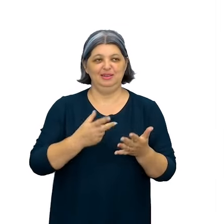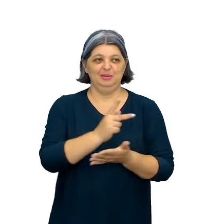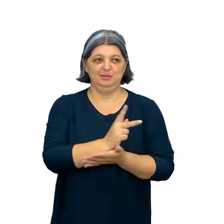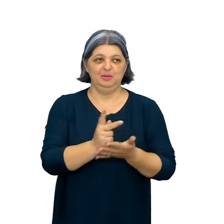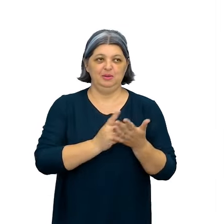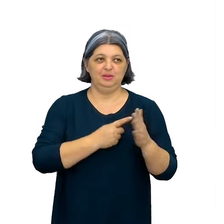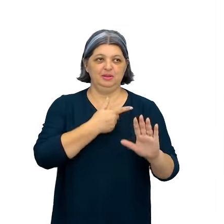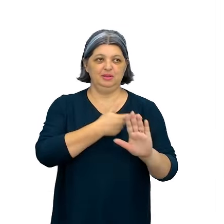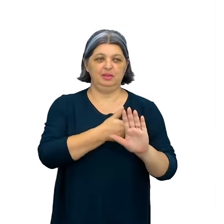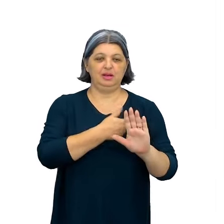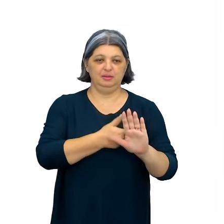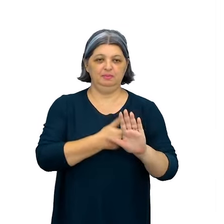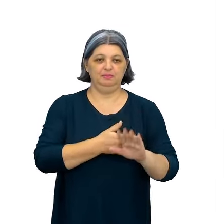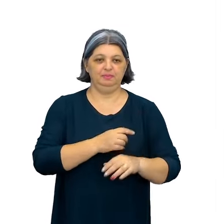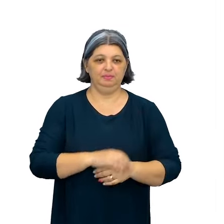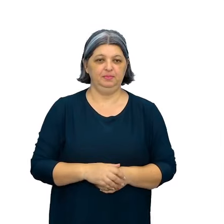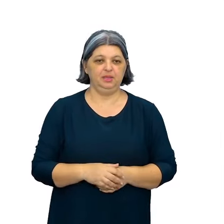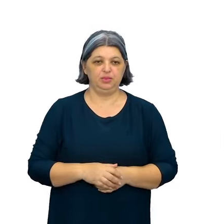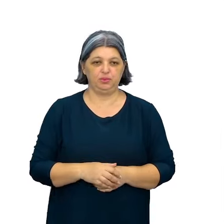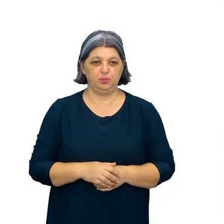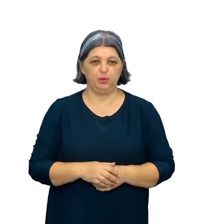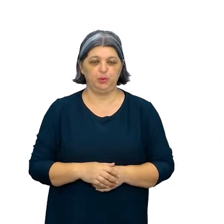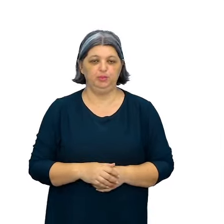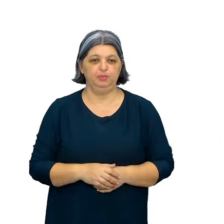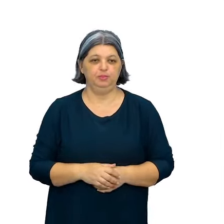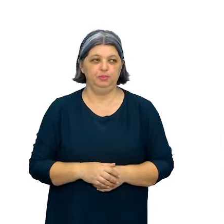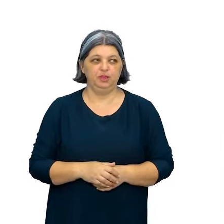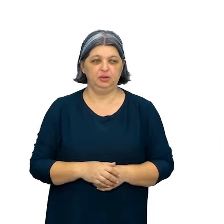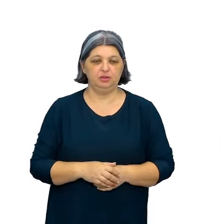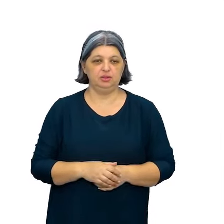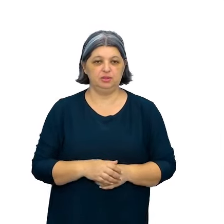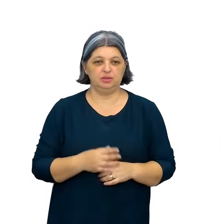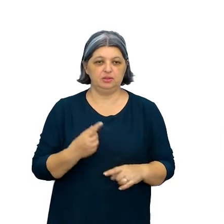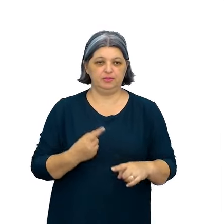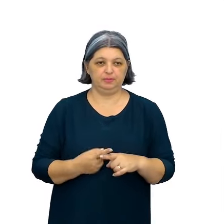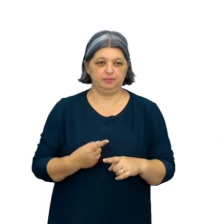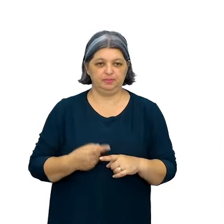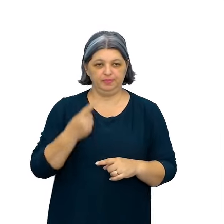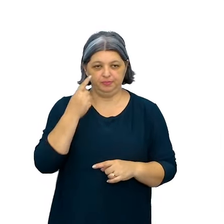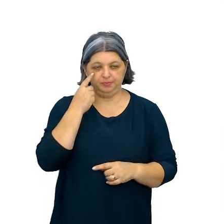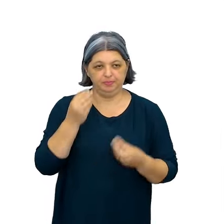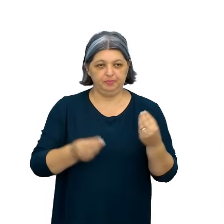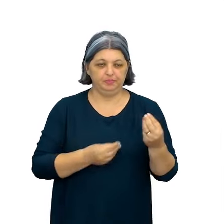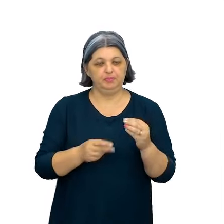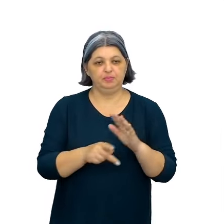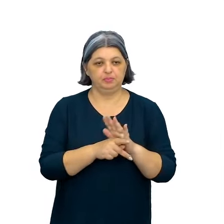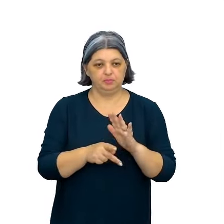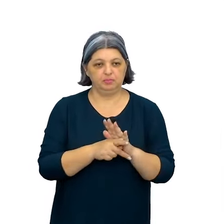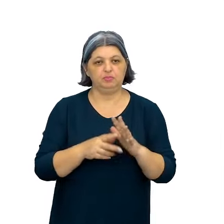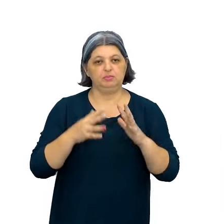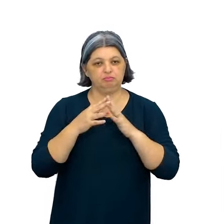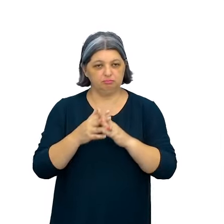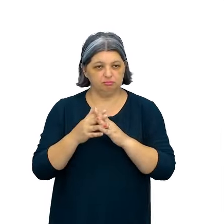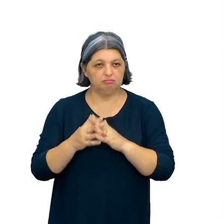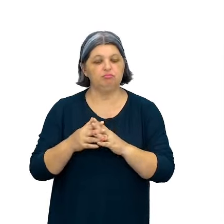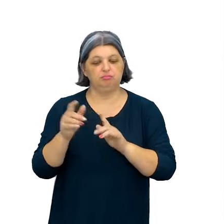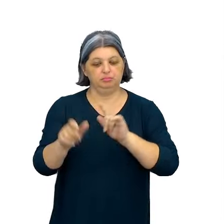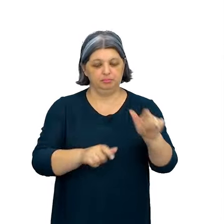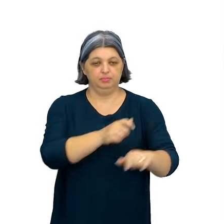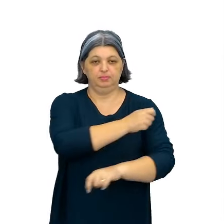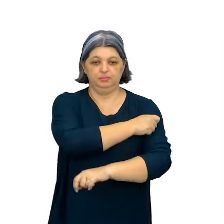esse poema, na nossa ótica, ele permite formar o imaginário e aguçar a criatividade do estudante.